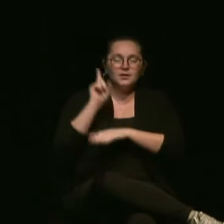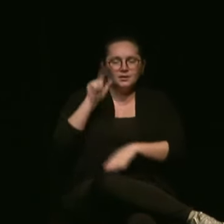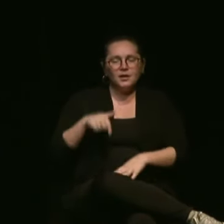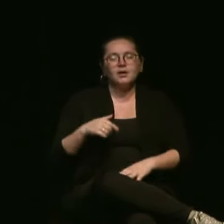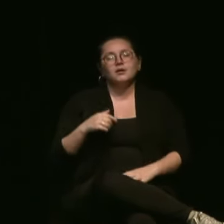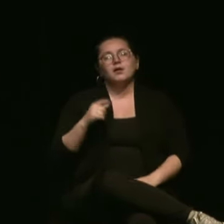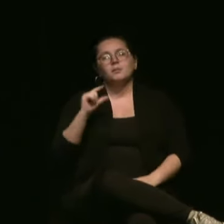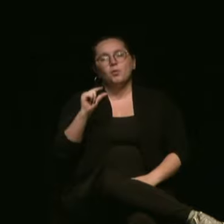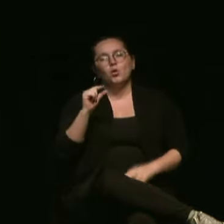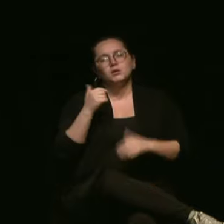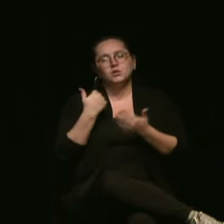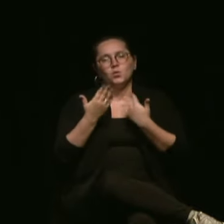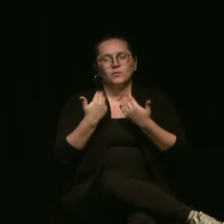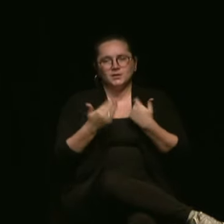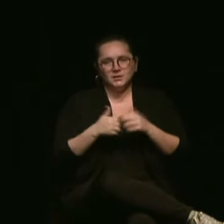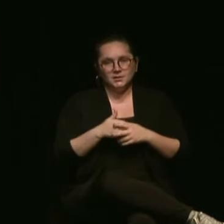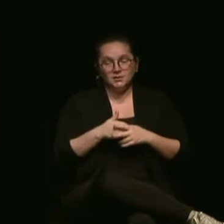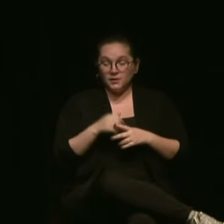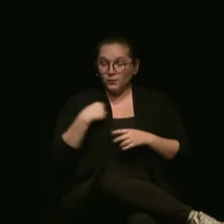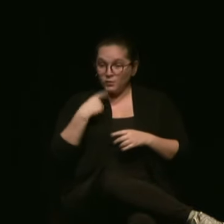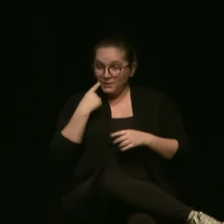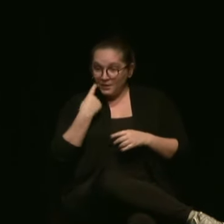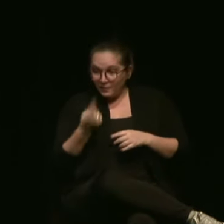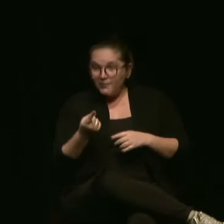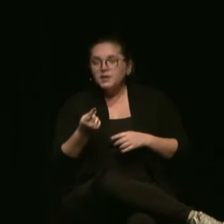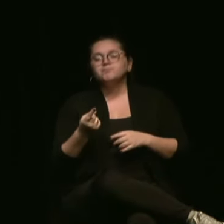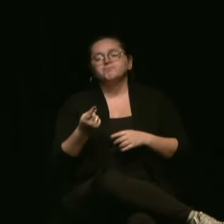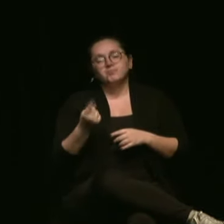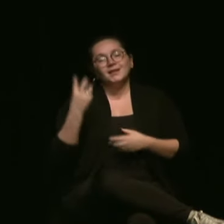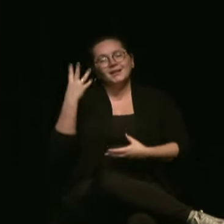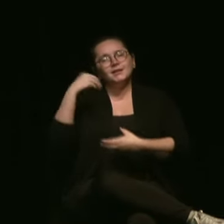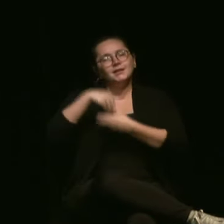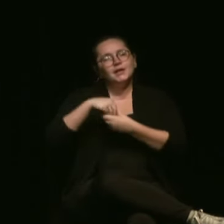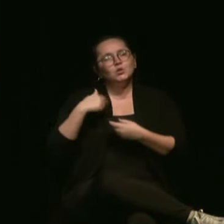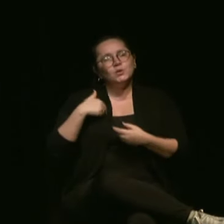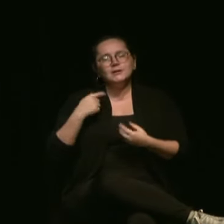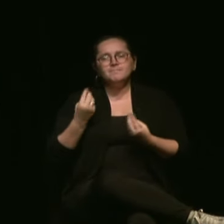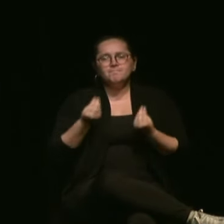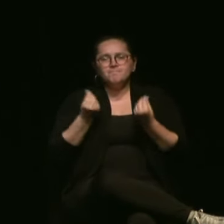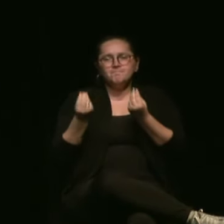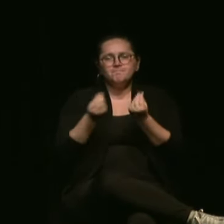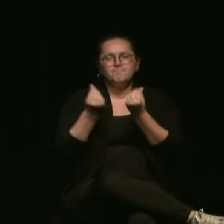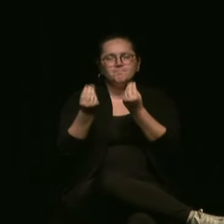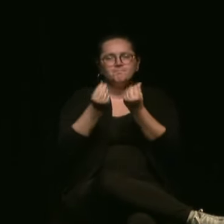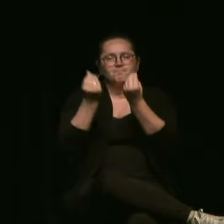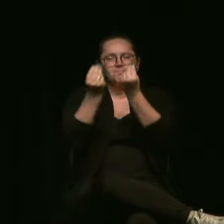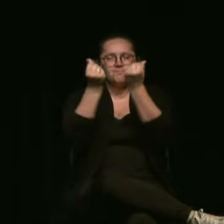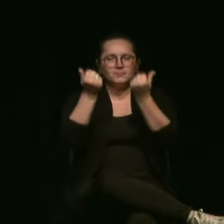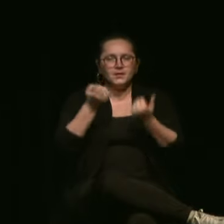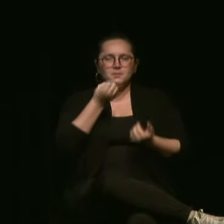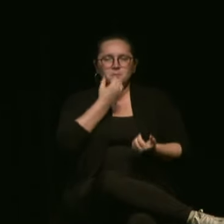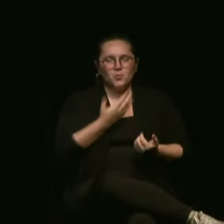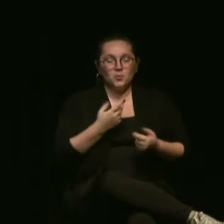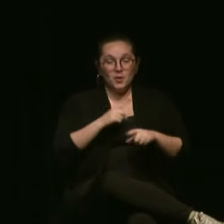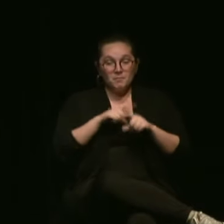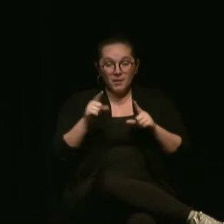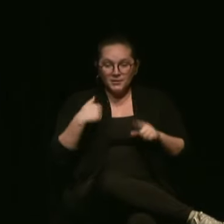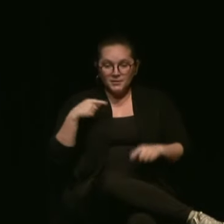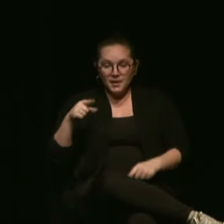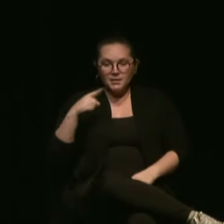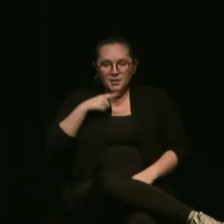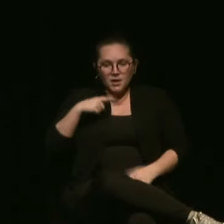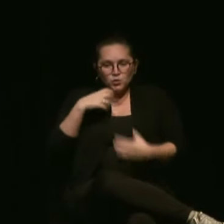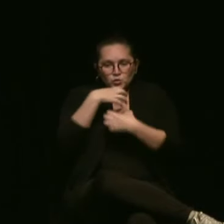maior do que cada filme individualmente, ainda que alguns filmes sejam absolutamente extraordinários. Mas tem uma ideia de cinema ali que é